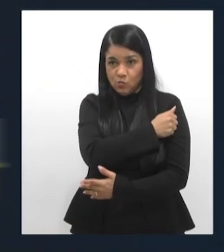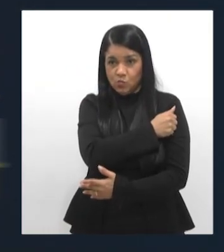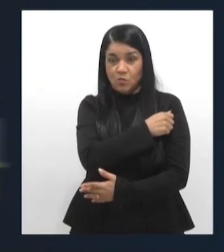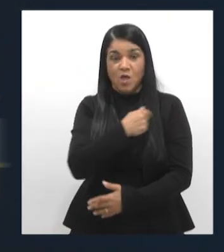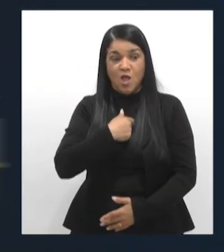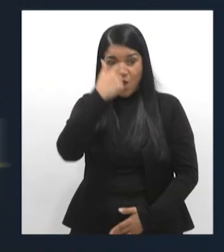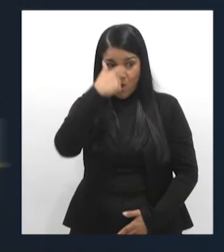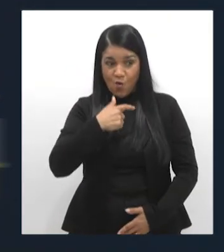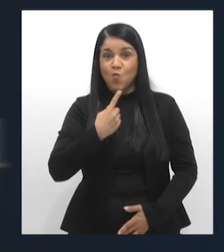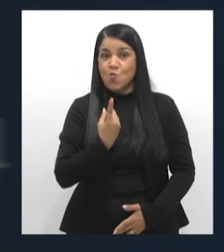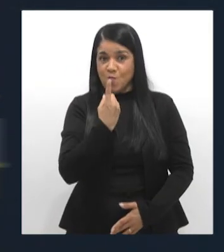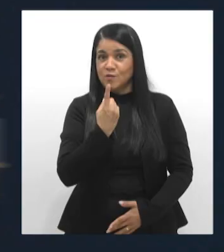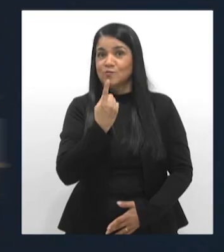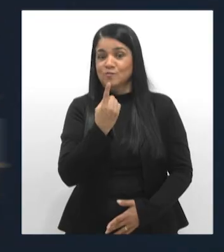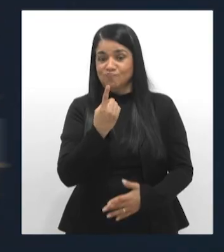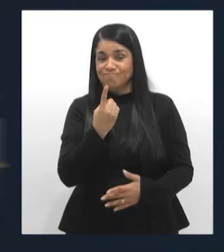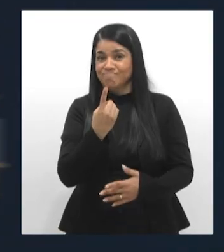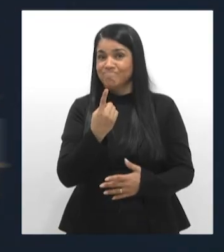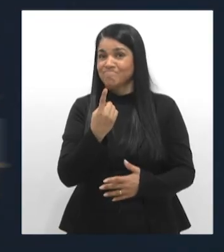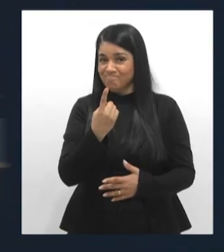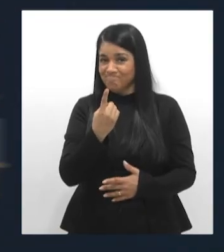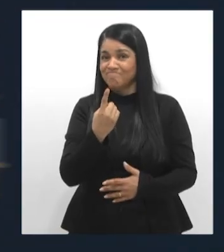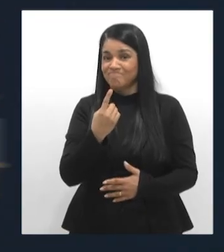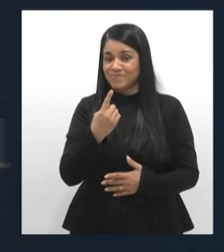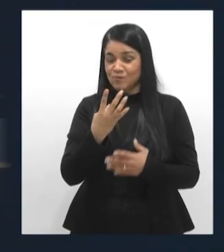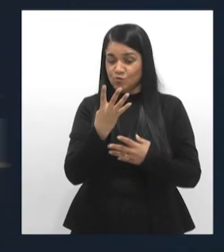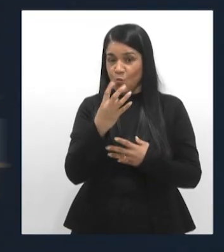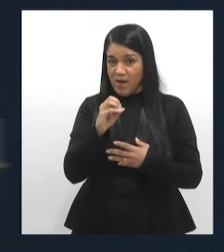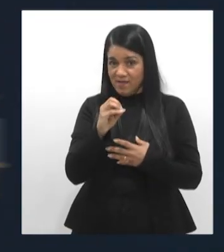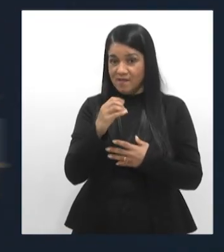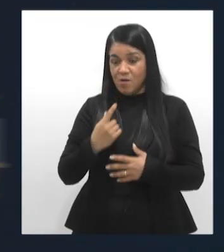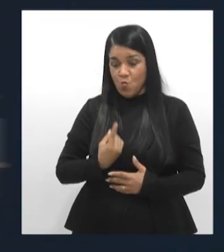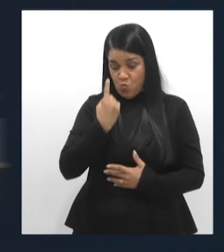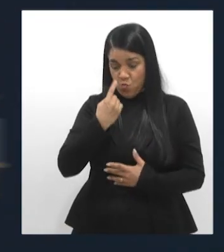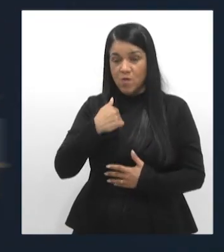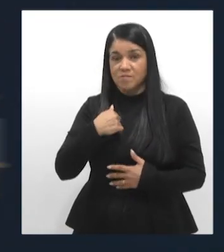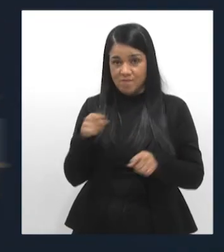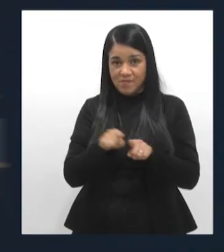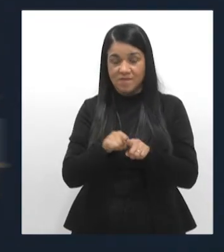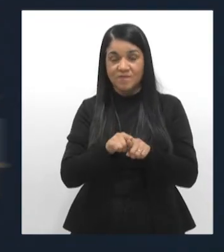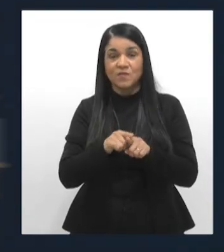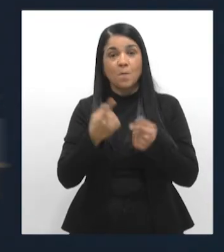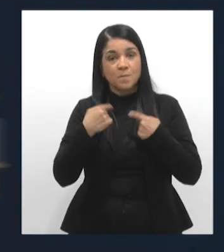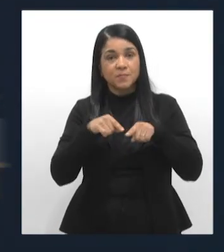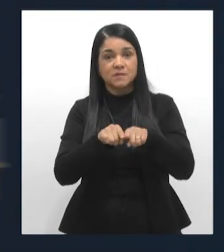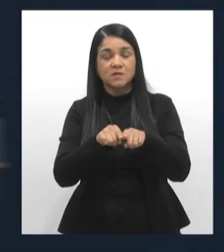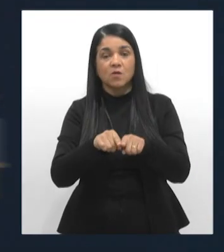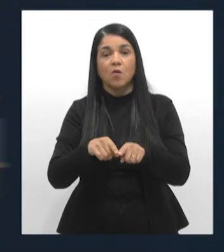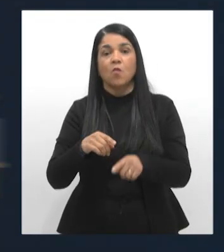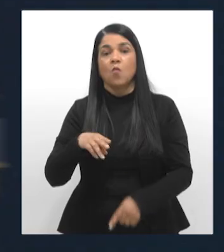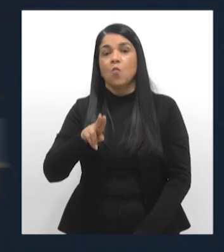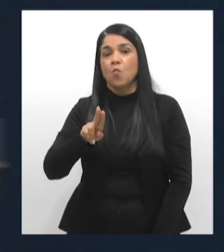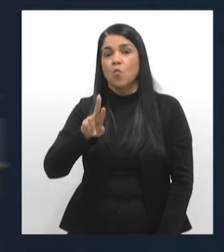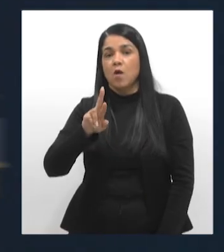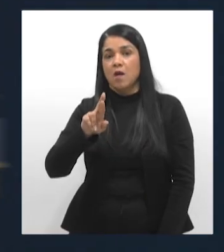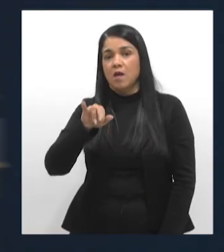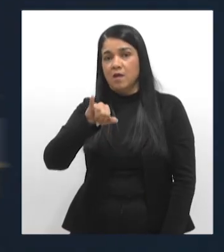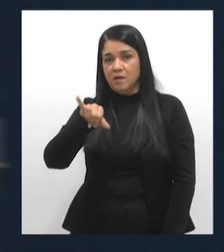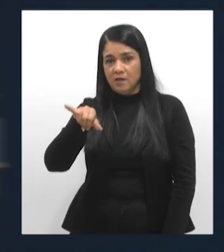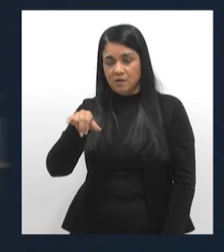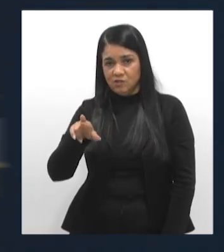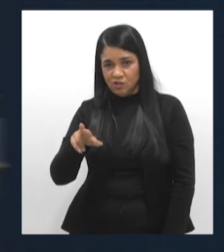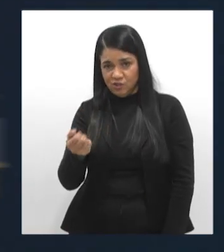dos alunos. Também, nesse ano, foi firmada uma parceria com a UERJ para fornecer o